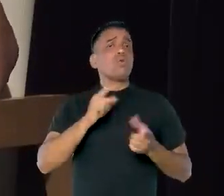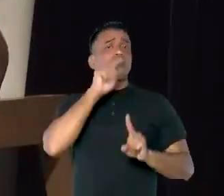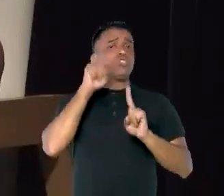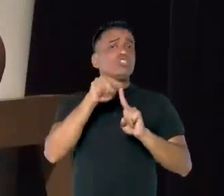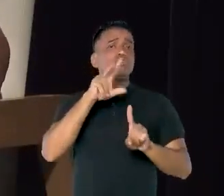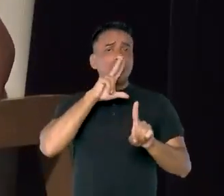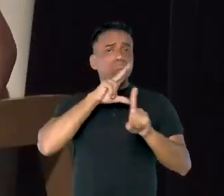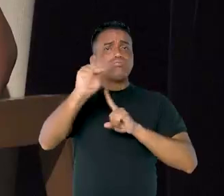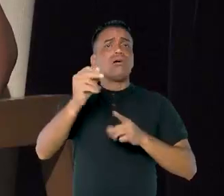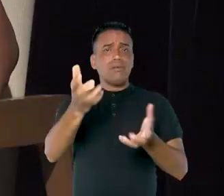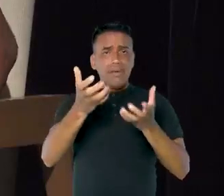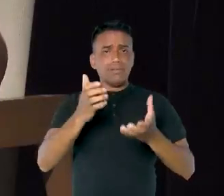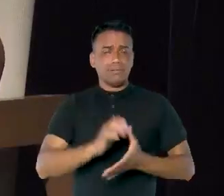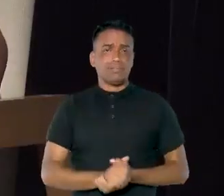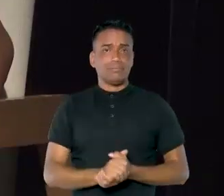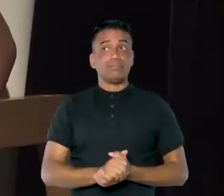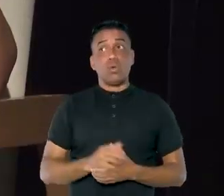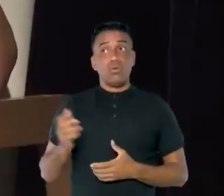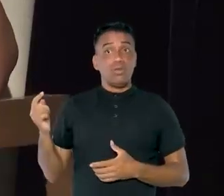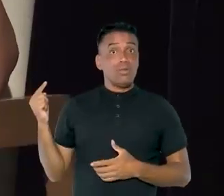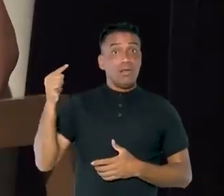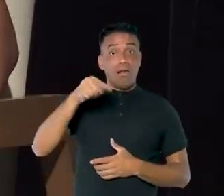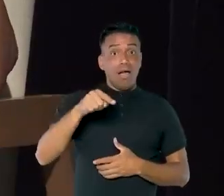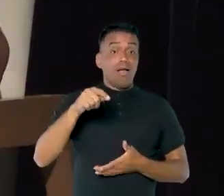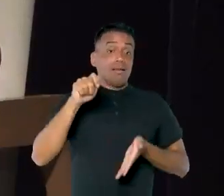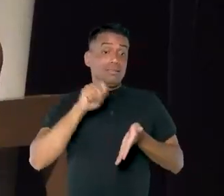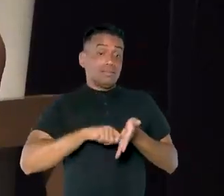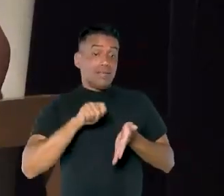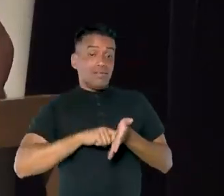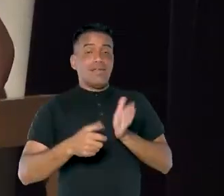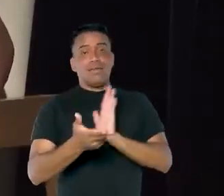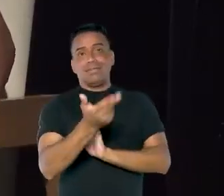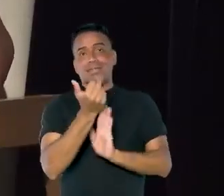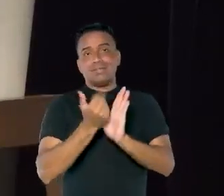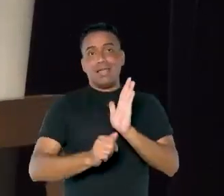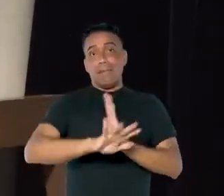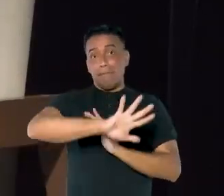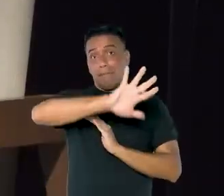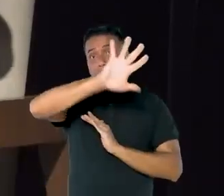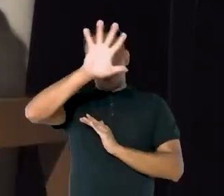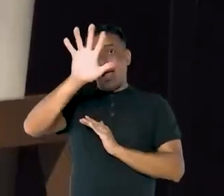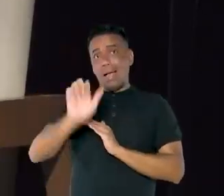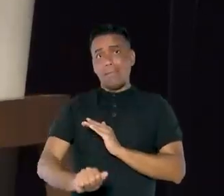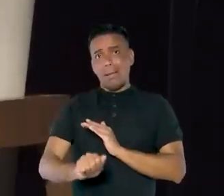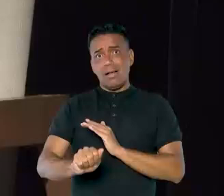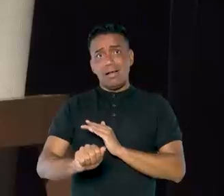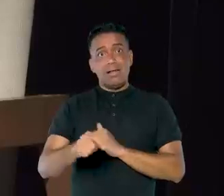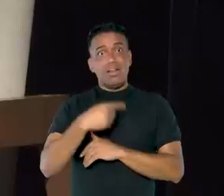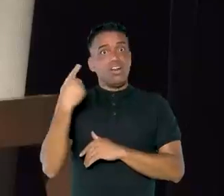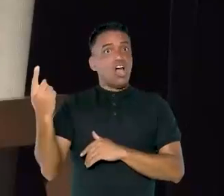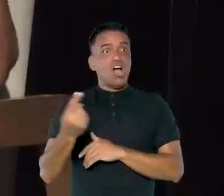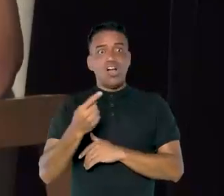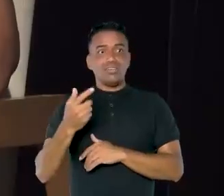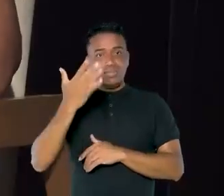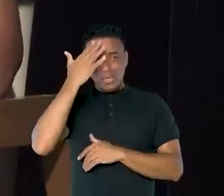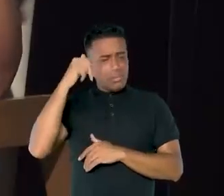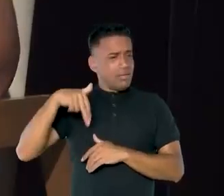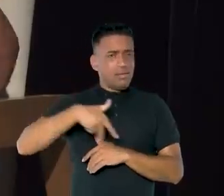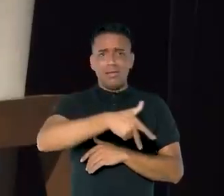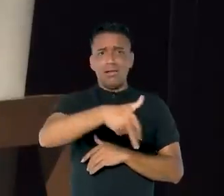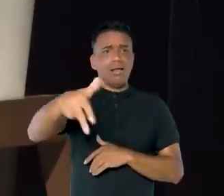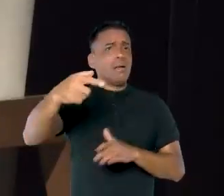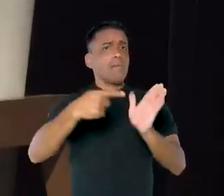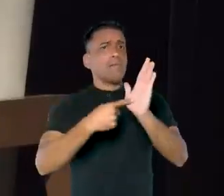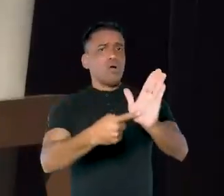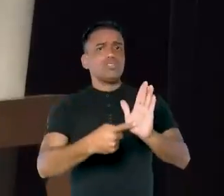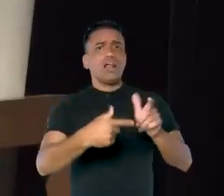Então, quando eles iam lá escrever, desenhar mapa, a gente que era cortador da trilha para mostrar, para desenhar